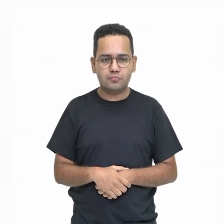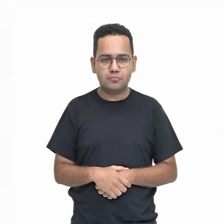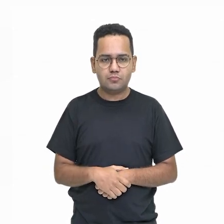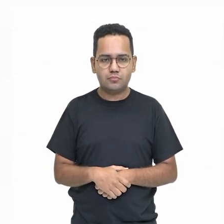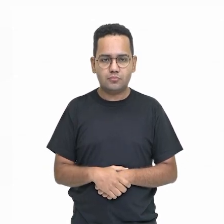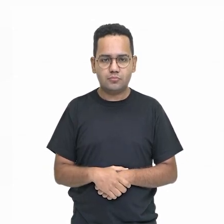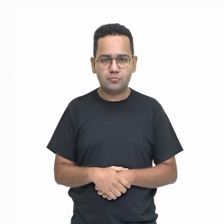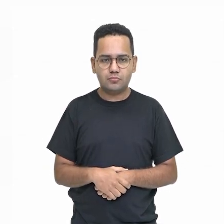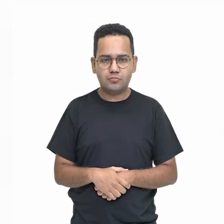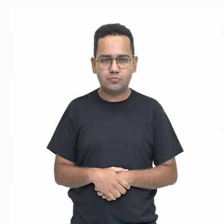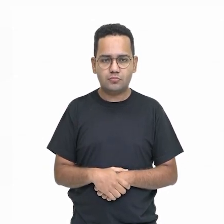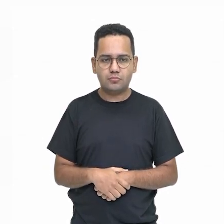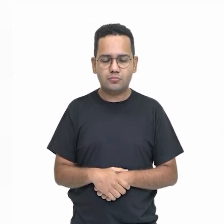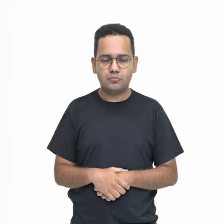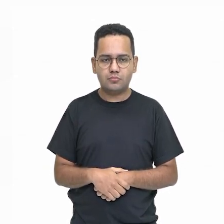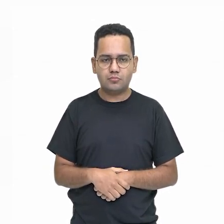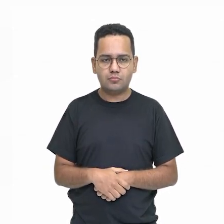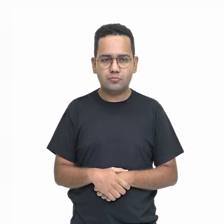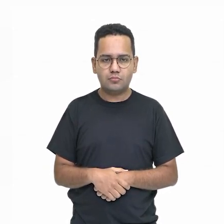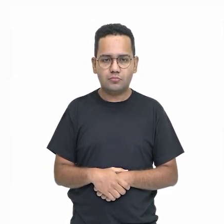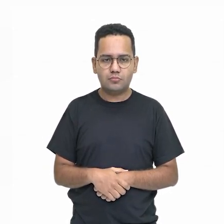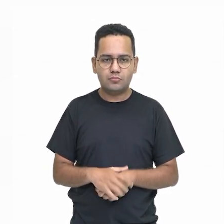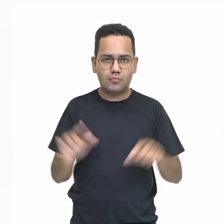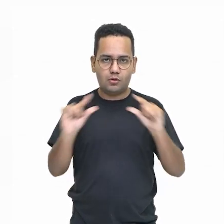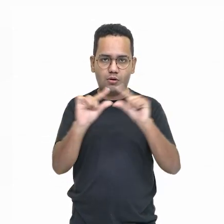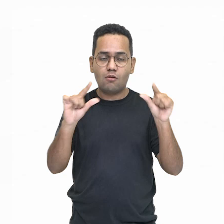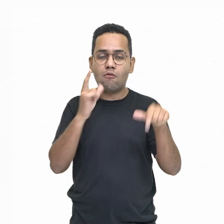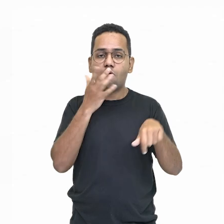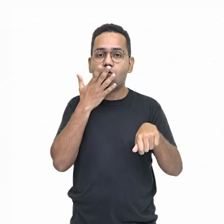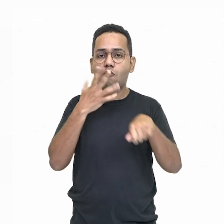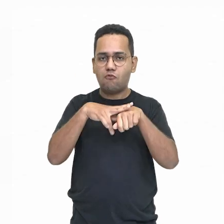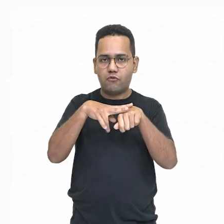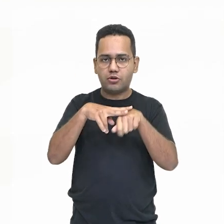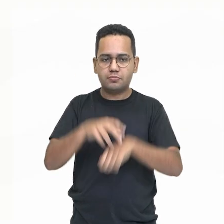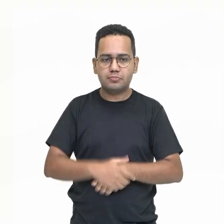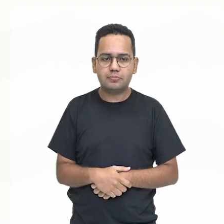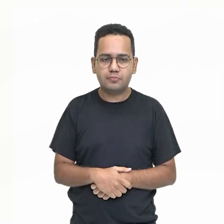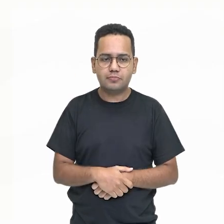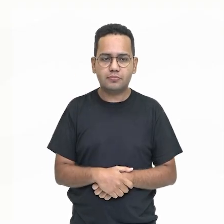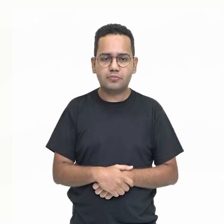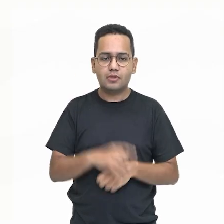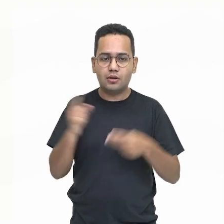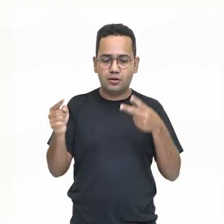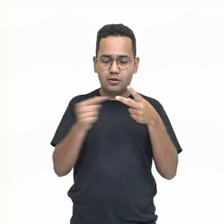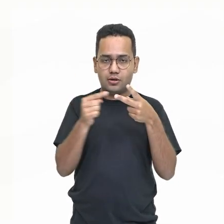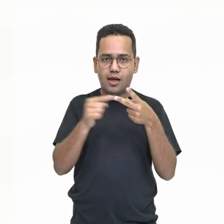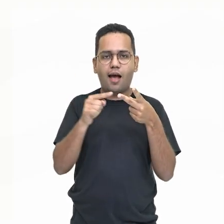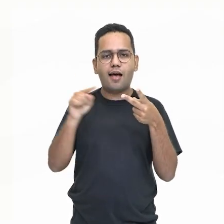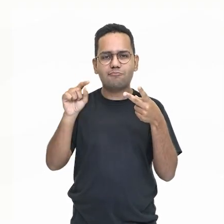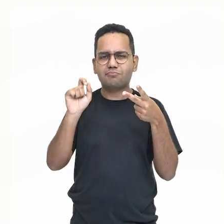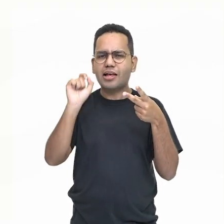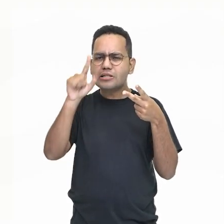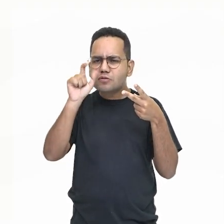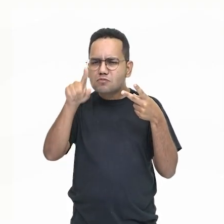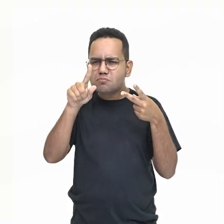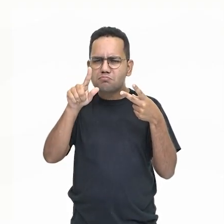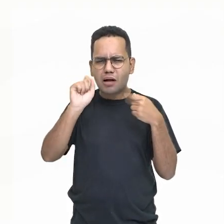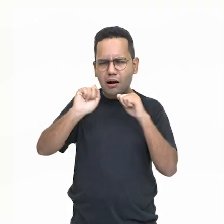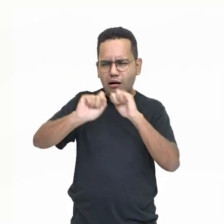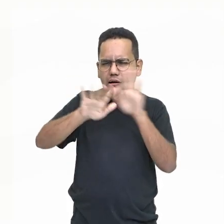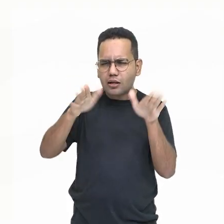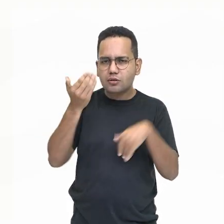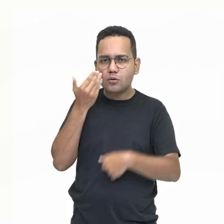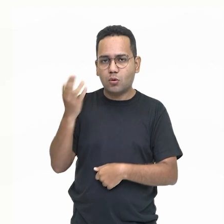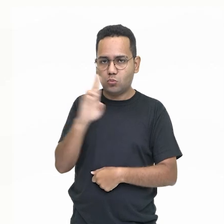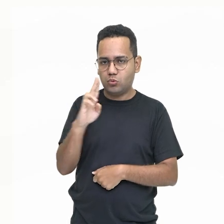transmissão ou propagação de calor, que é a convecção térmica. É